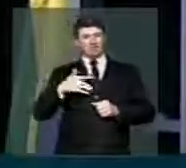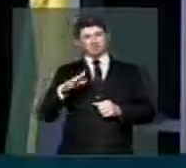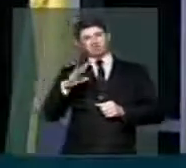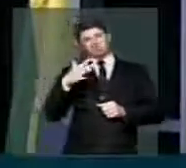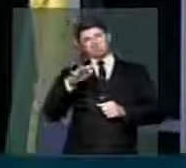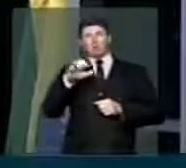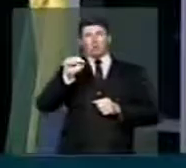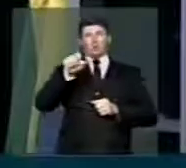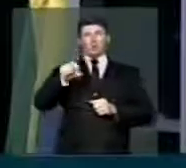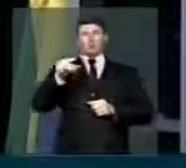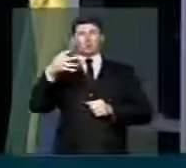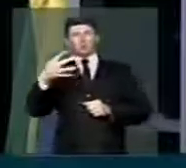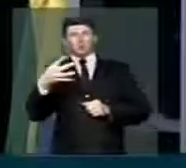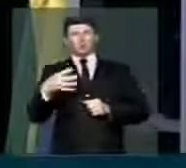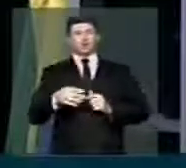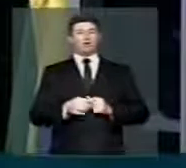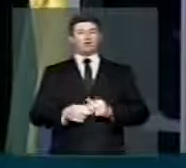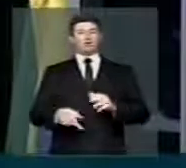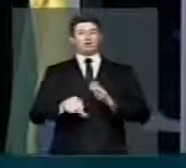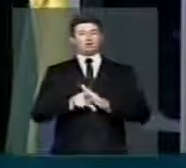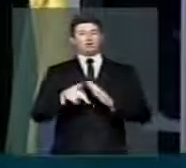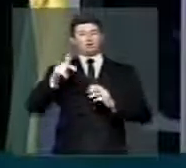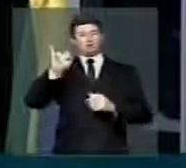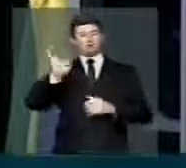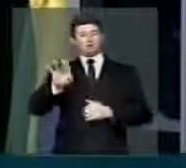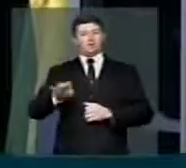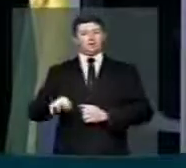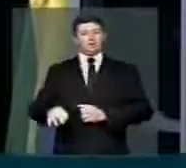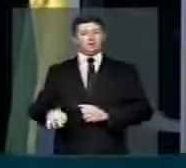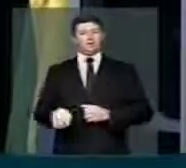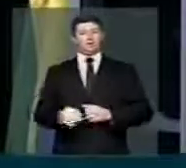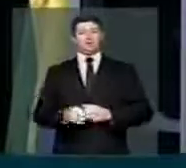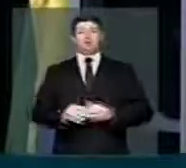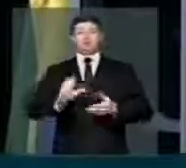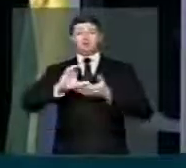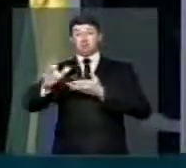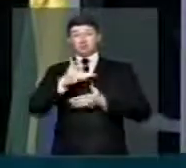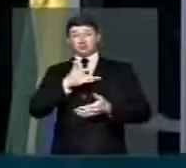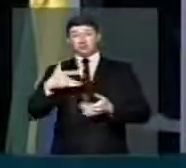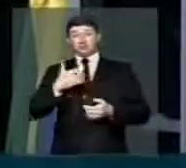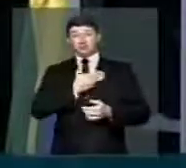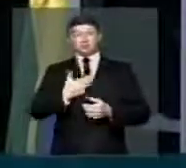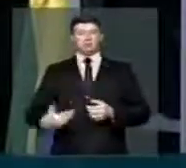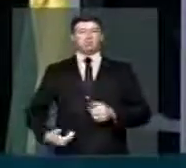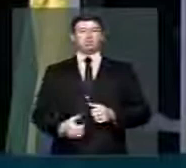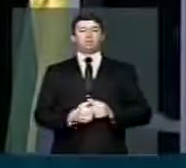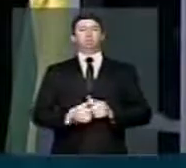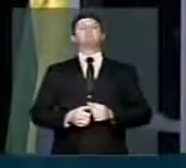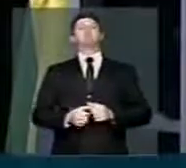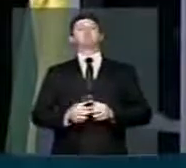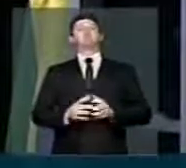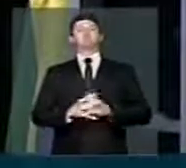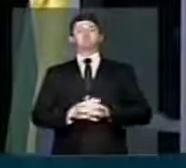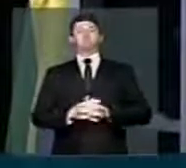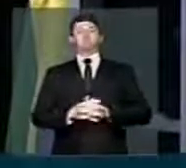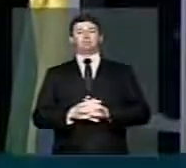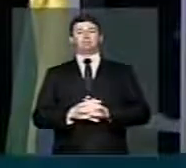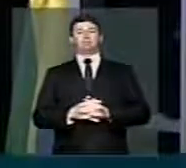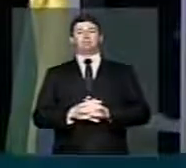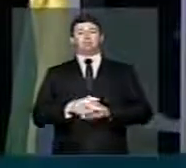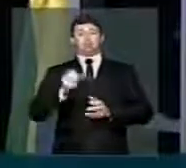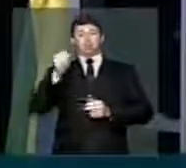de 8,4% do PIB que nós temos é investido na saúde pública, é investido na saúde.